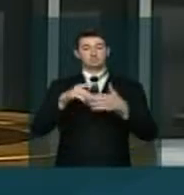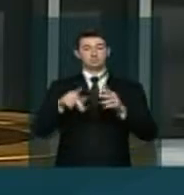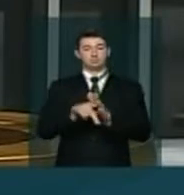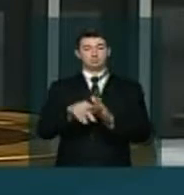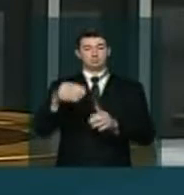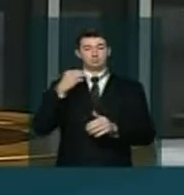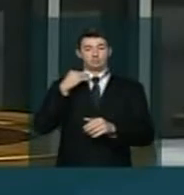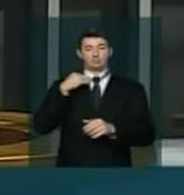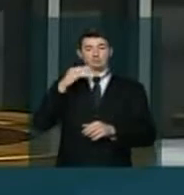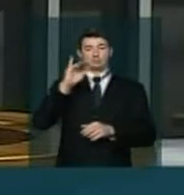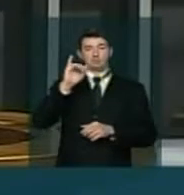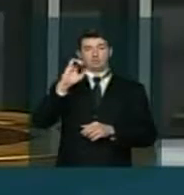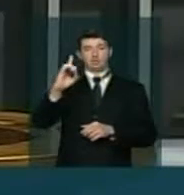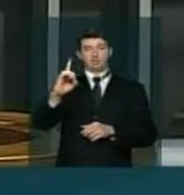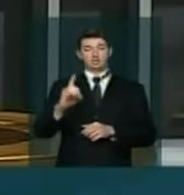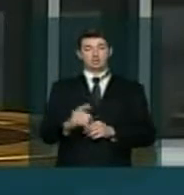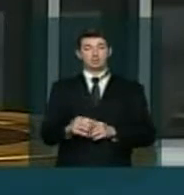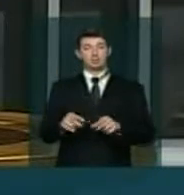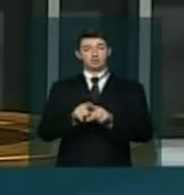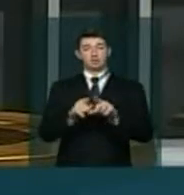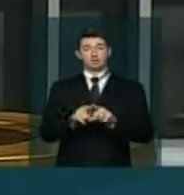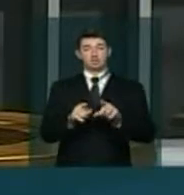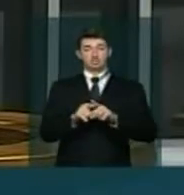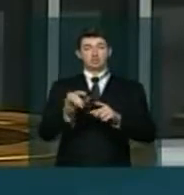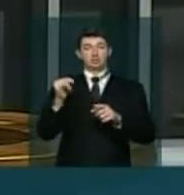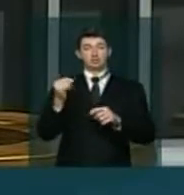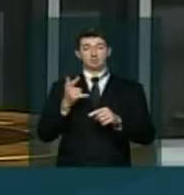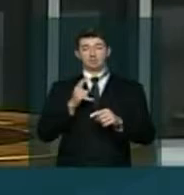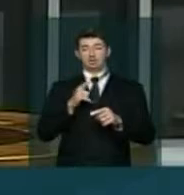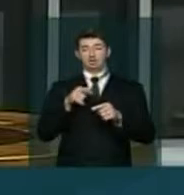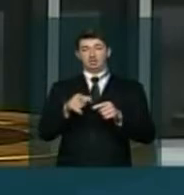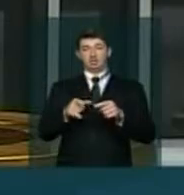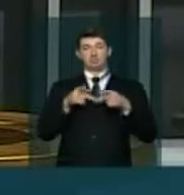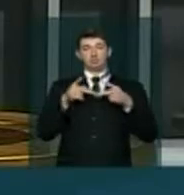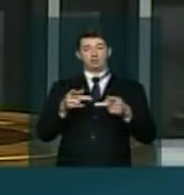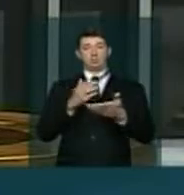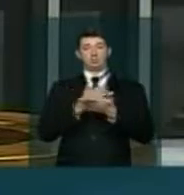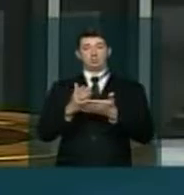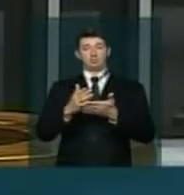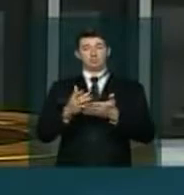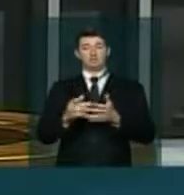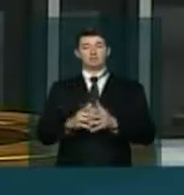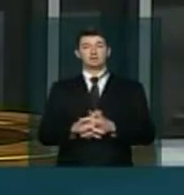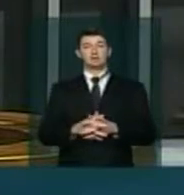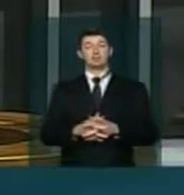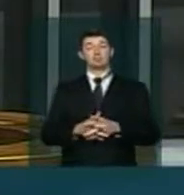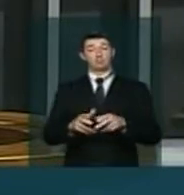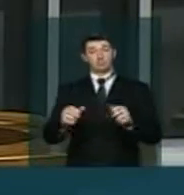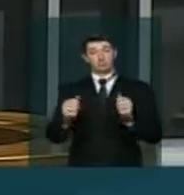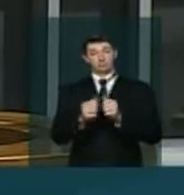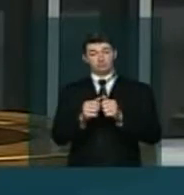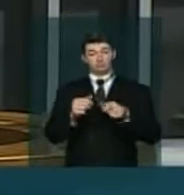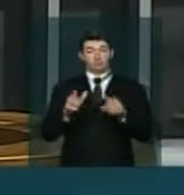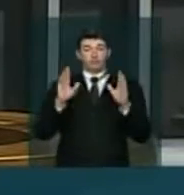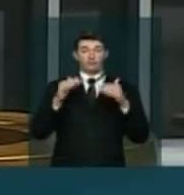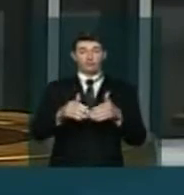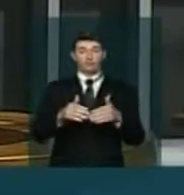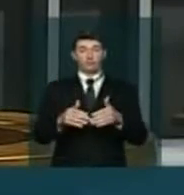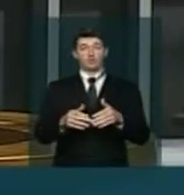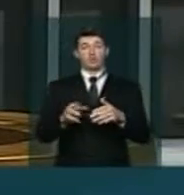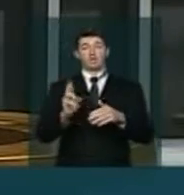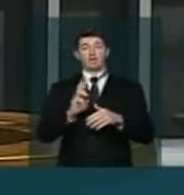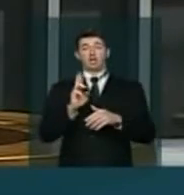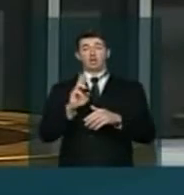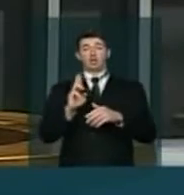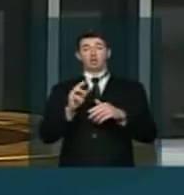Banco Interamericano, e até o mês de janeiro esperamos que esse projeto esteja colocado. Juntamente com isso, o Fórum dos